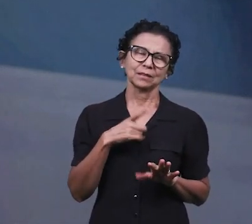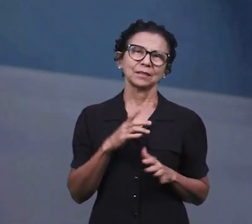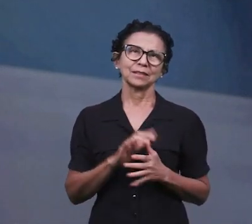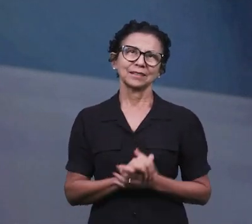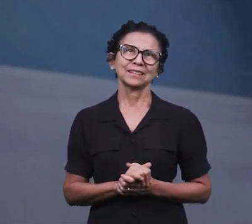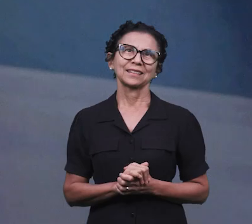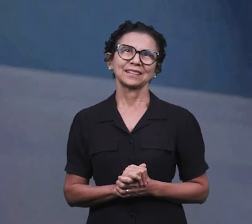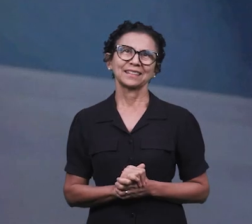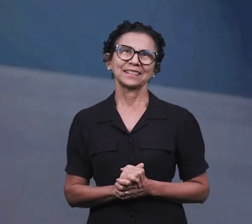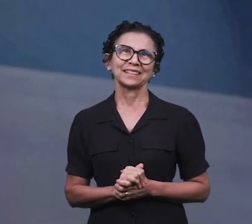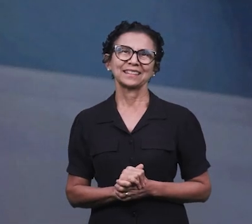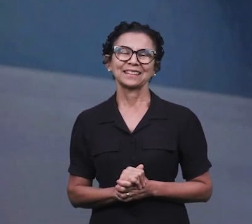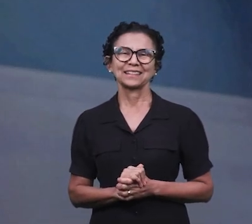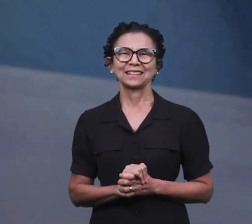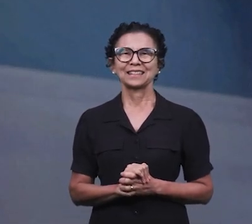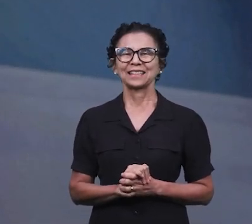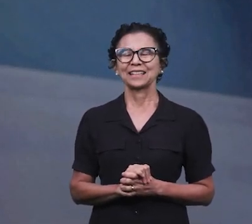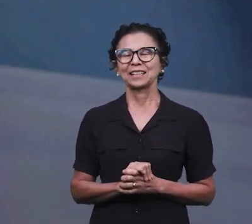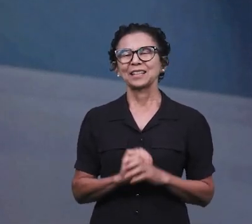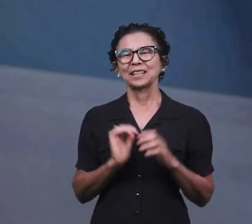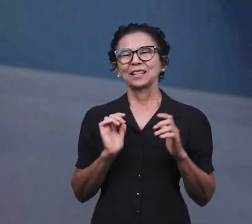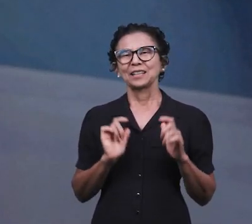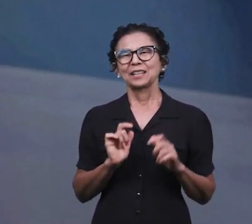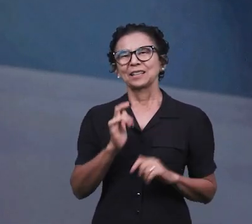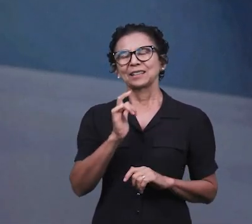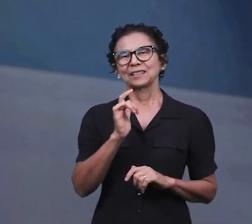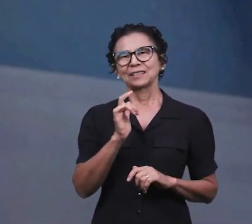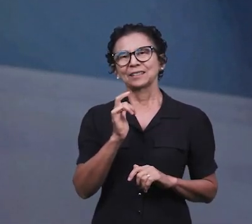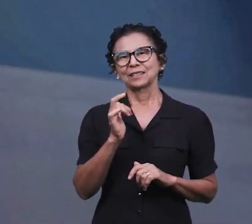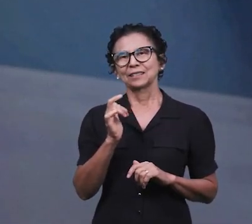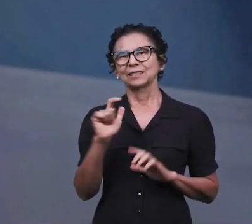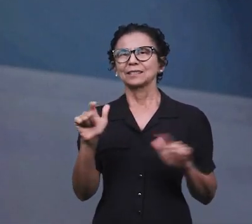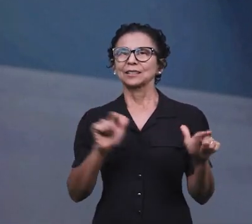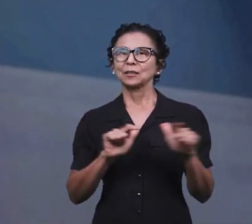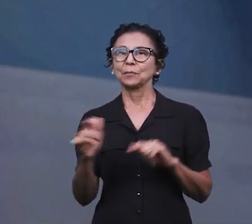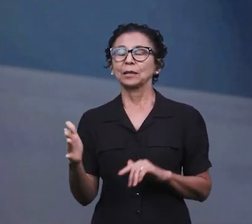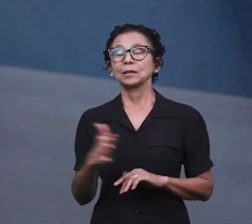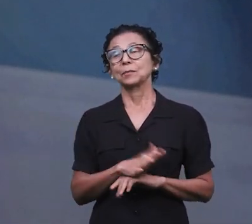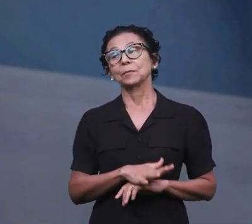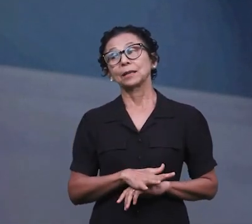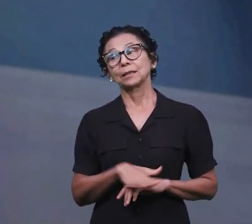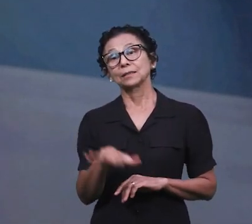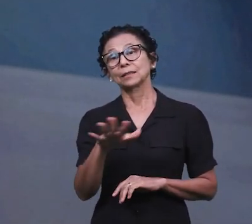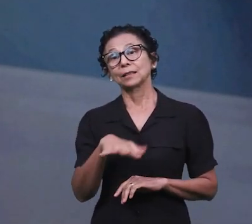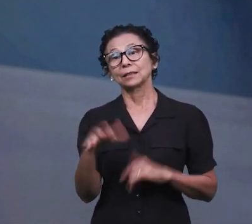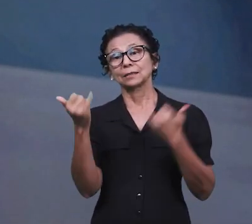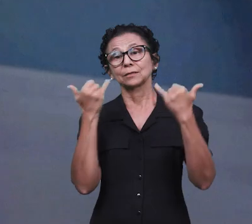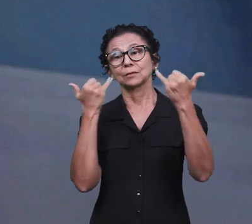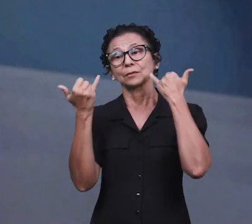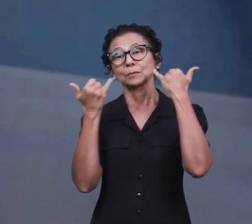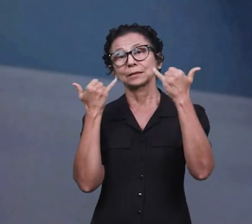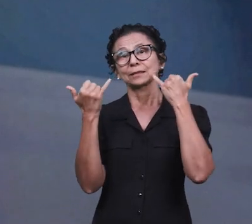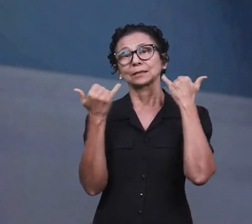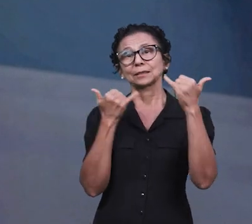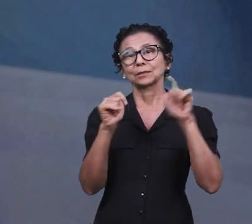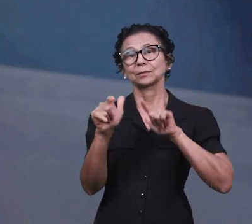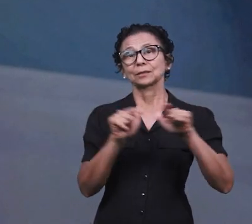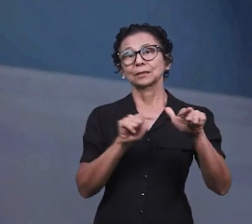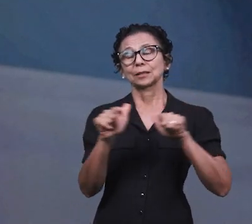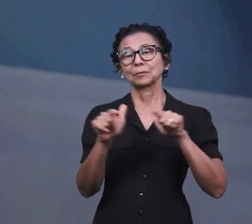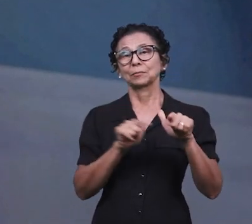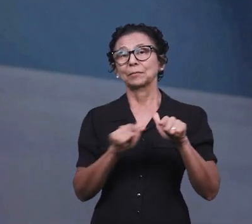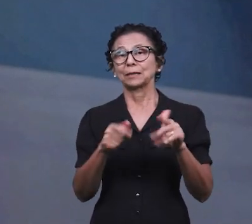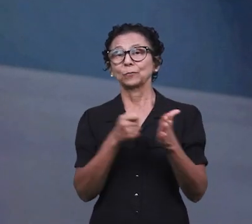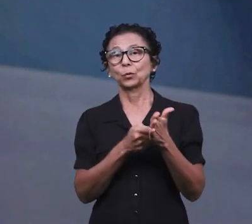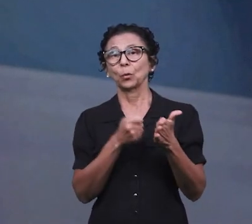for esforçado. Agora, é importante entender que na era da informação, os trabalhos, né, e os empregos vão exigir cada vez mais o